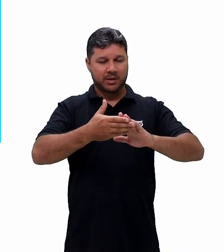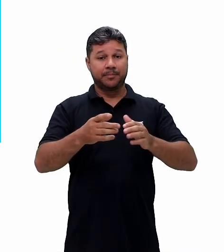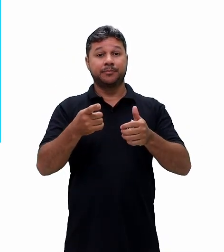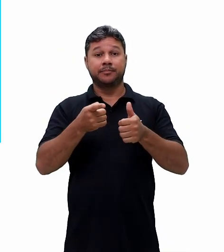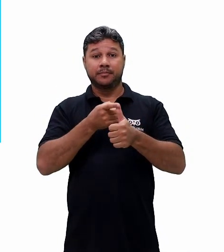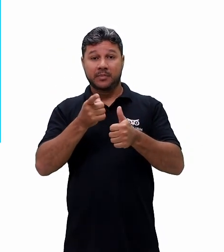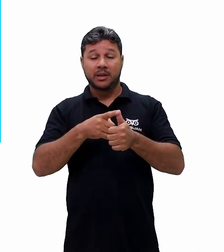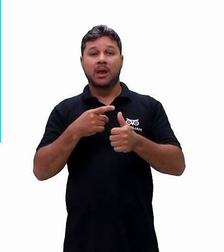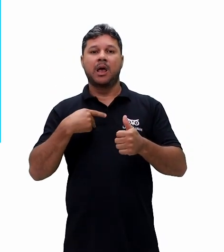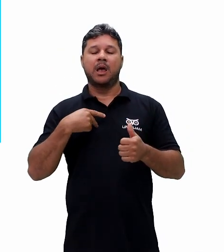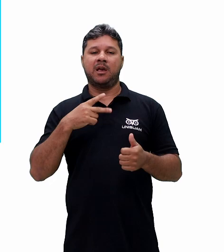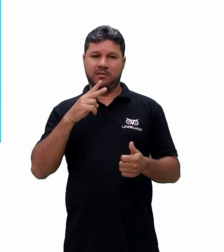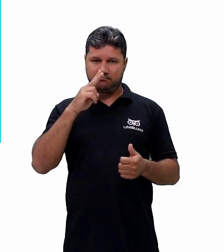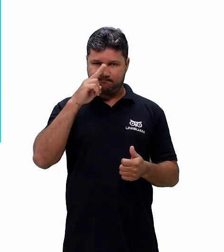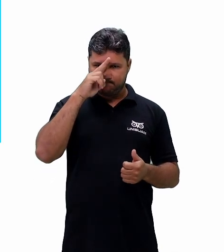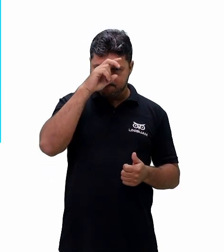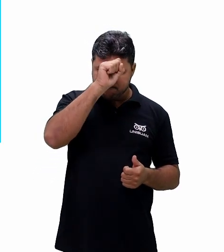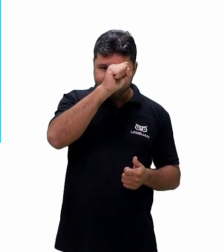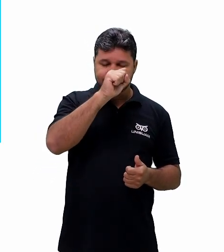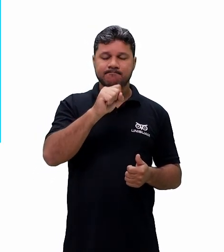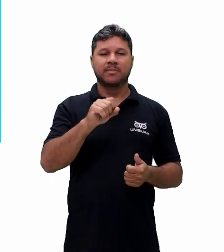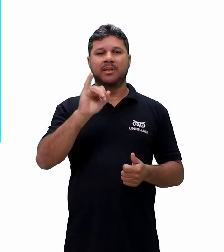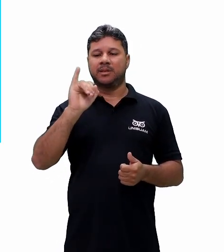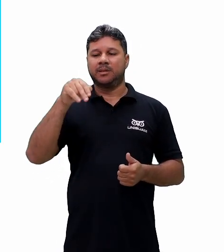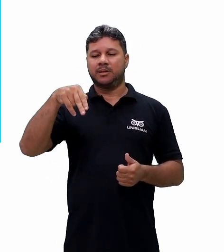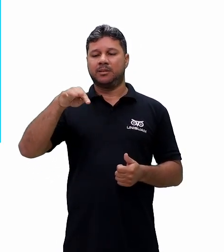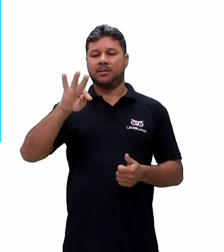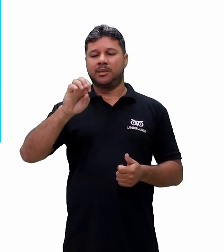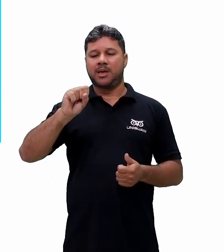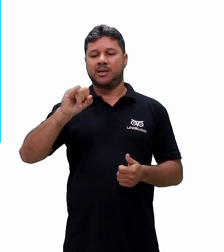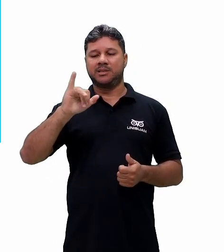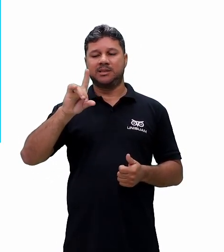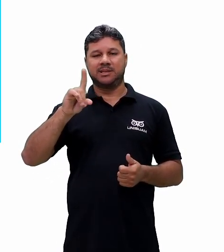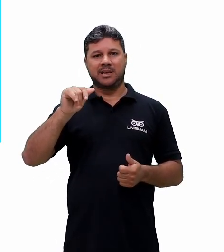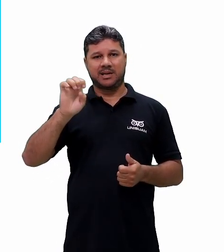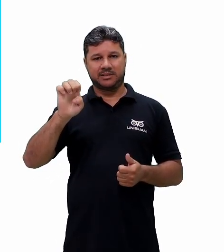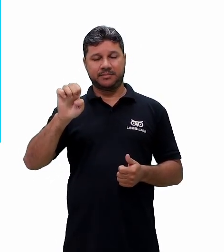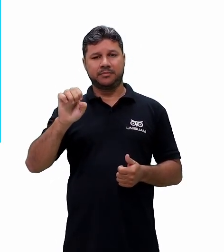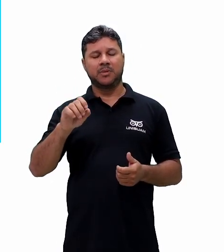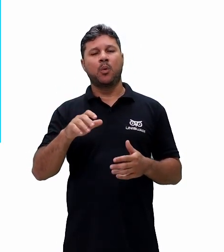alongamento? A primeira, a intensidade, ou seja,